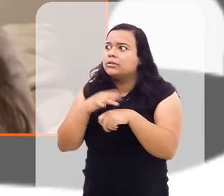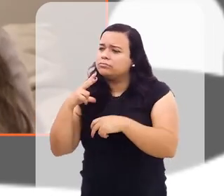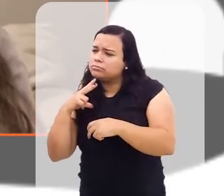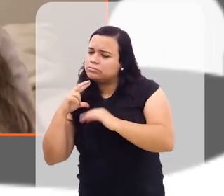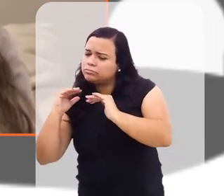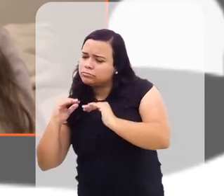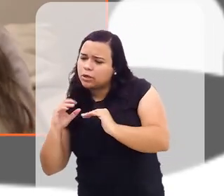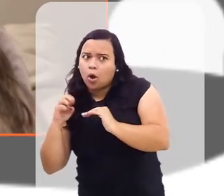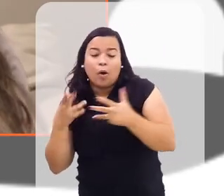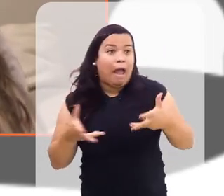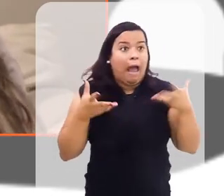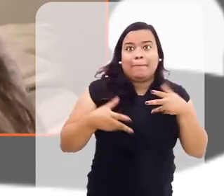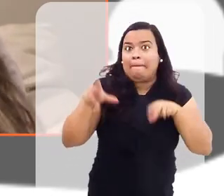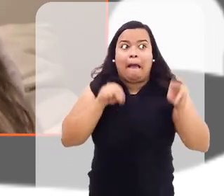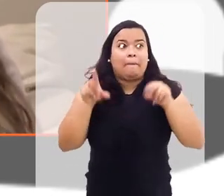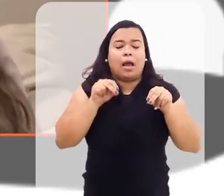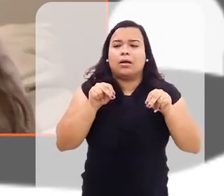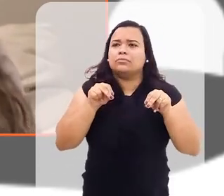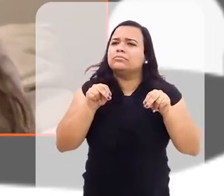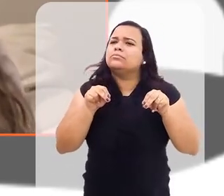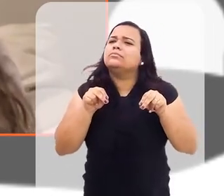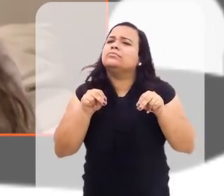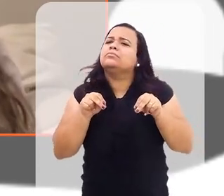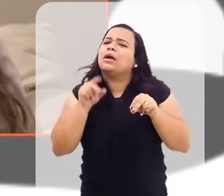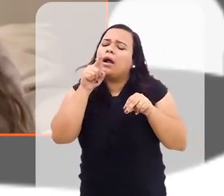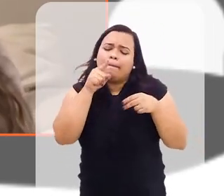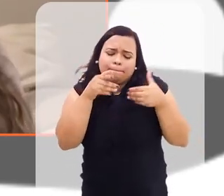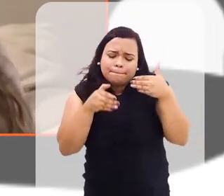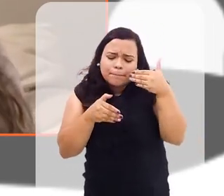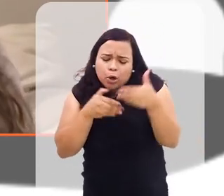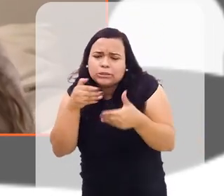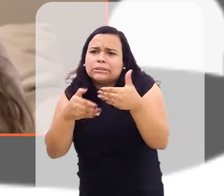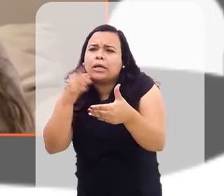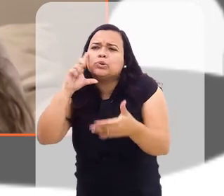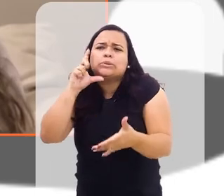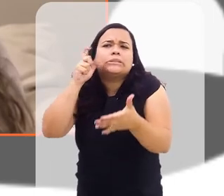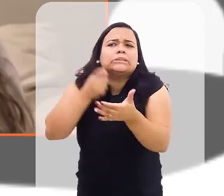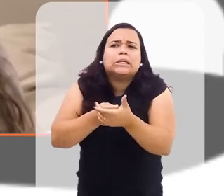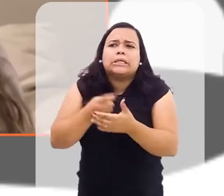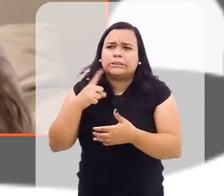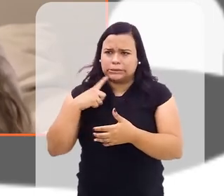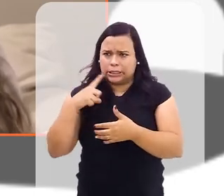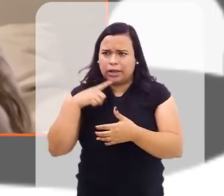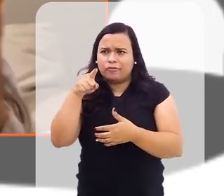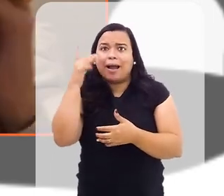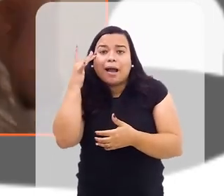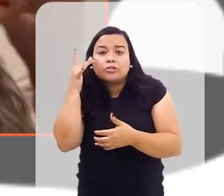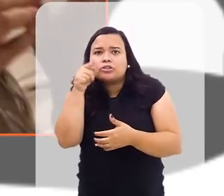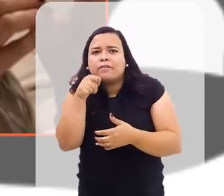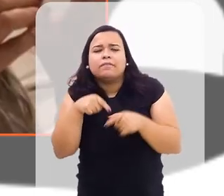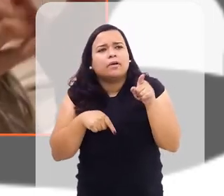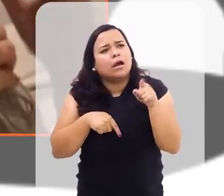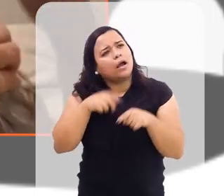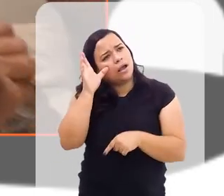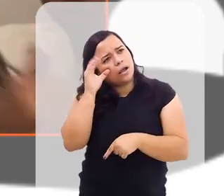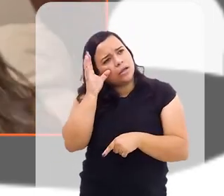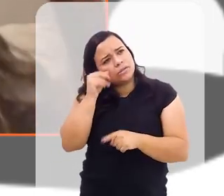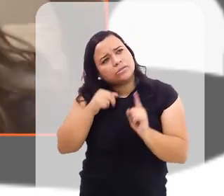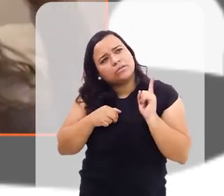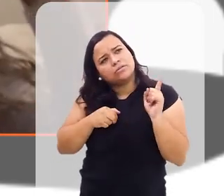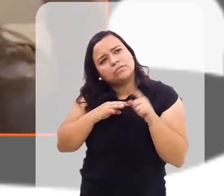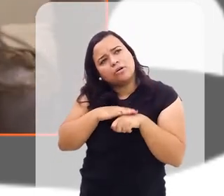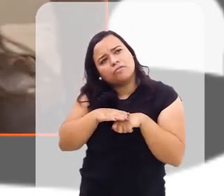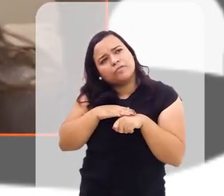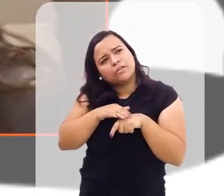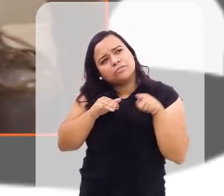menos reservada. Por que passa esse processo decisório de você achar aquela conversa interessante,